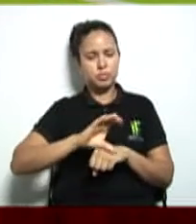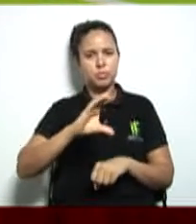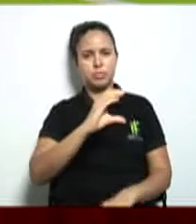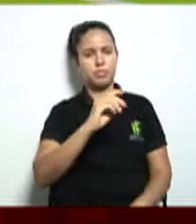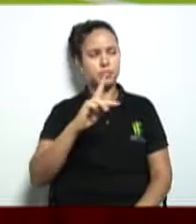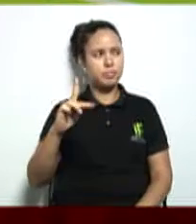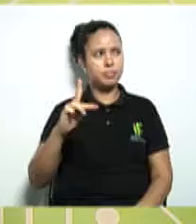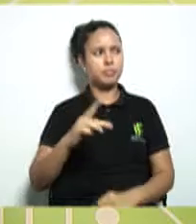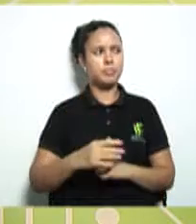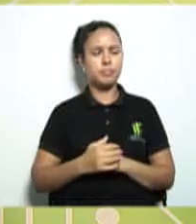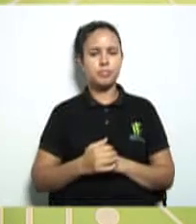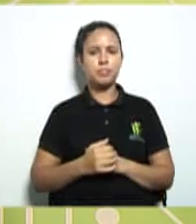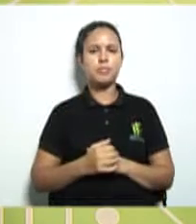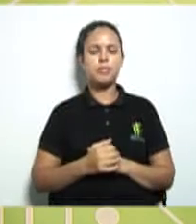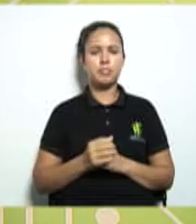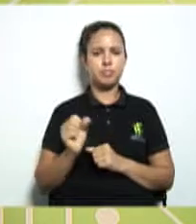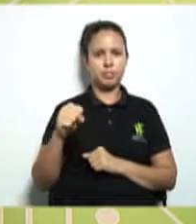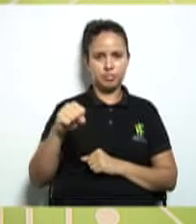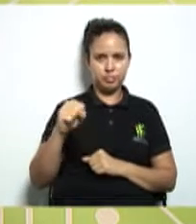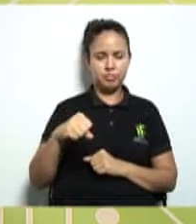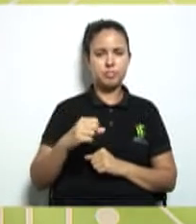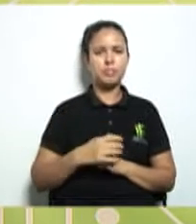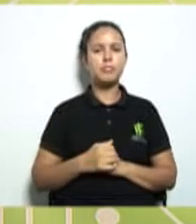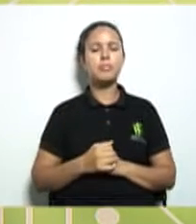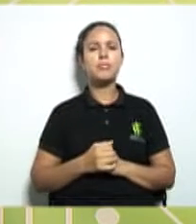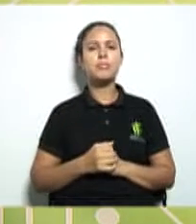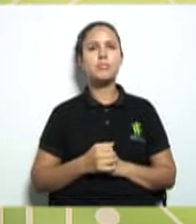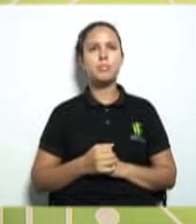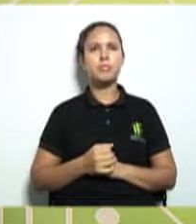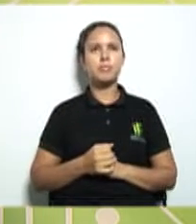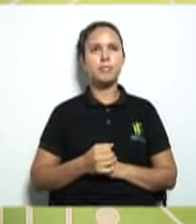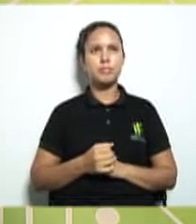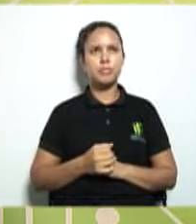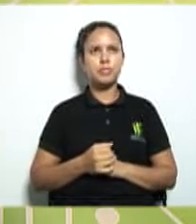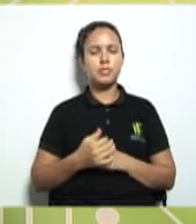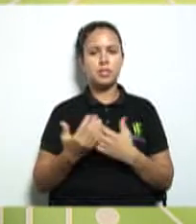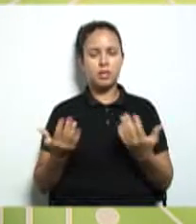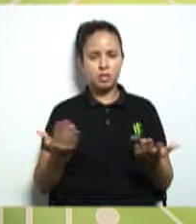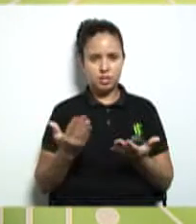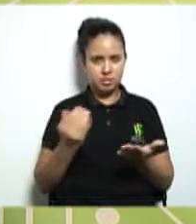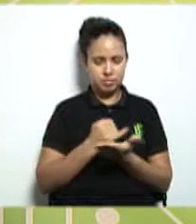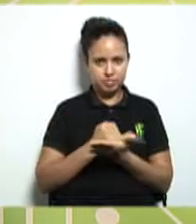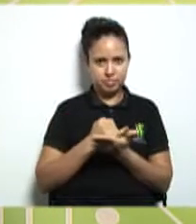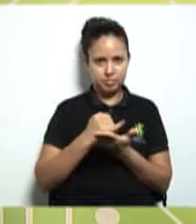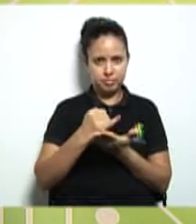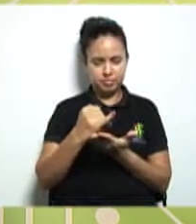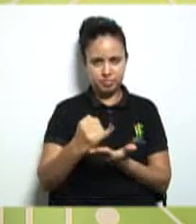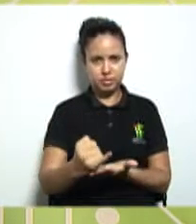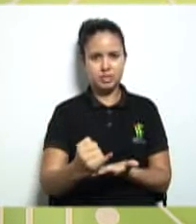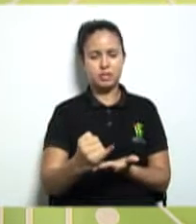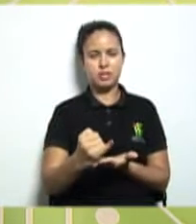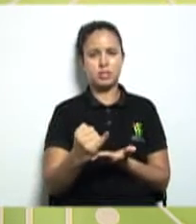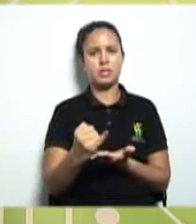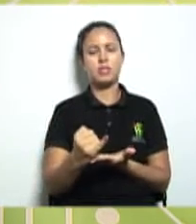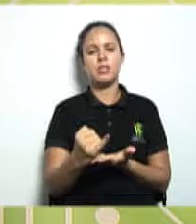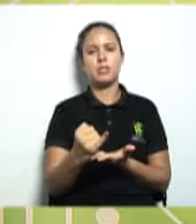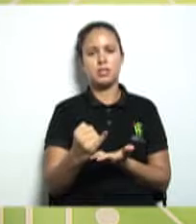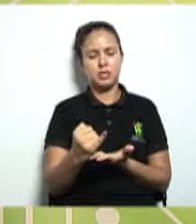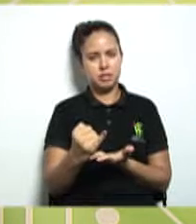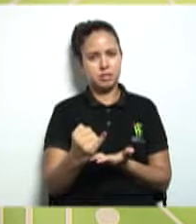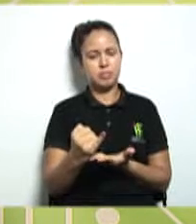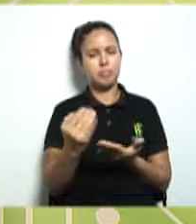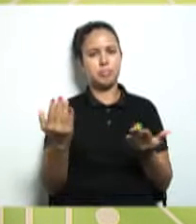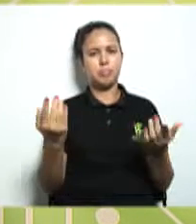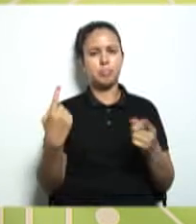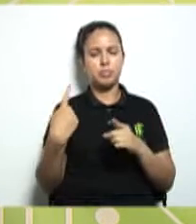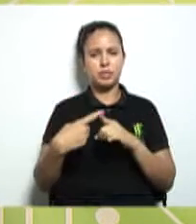mesmo? Muito bem, professora. Então, alunos, agora vamos dar início, né? Vamos aí apertar os nossos cintos,